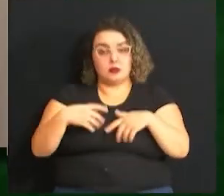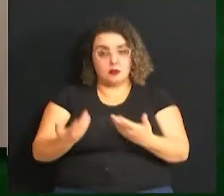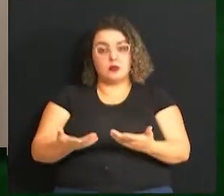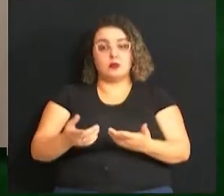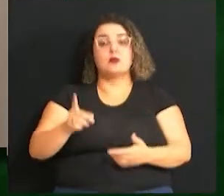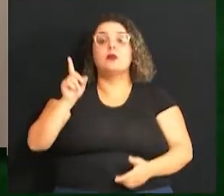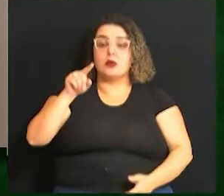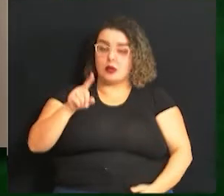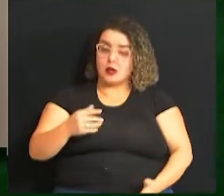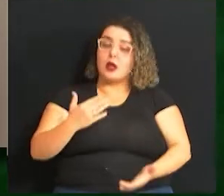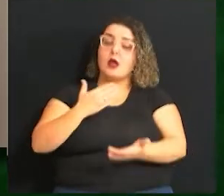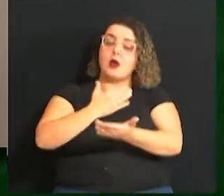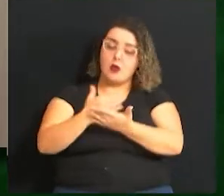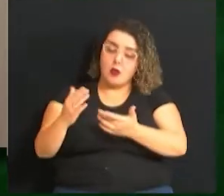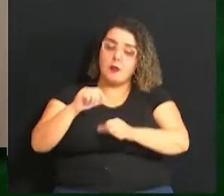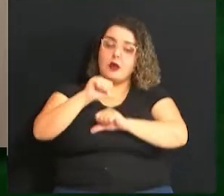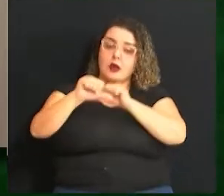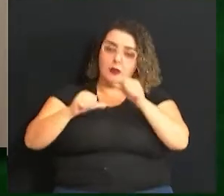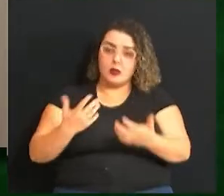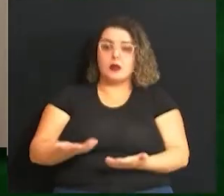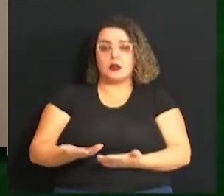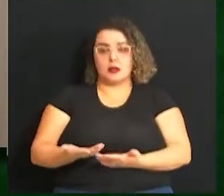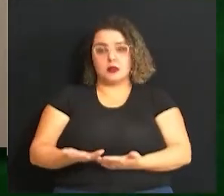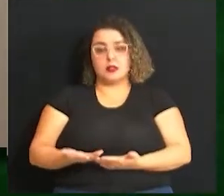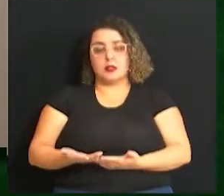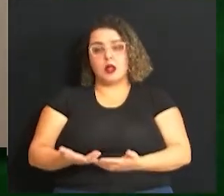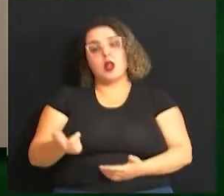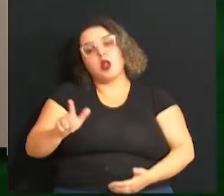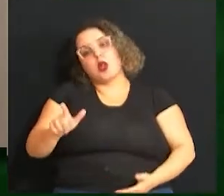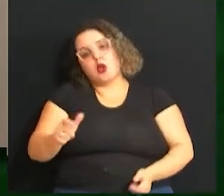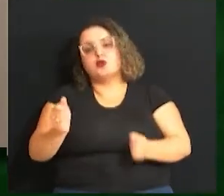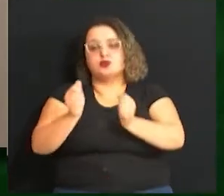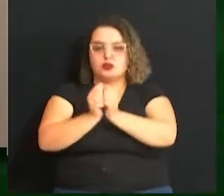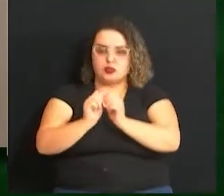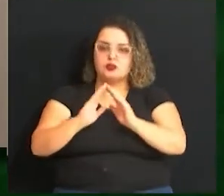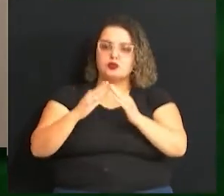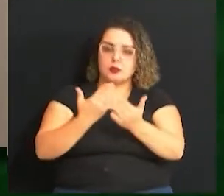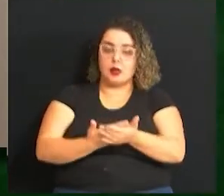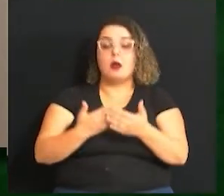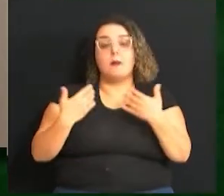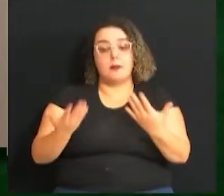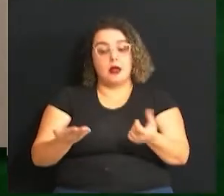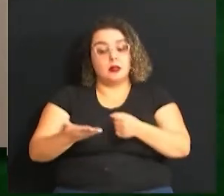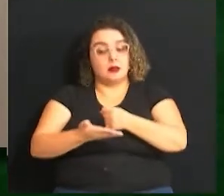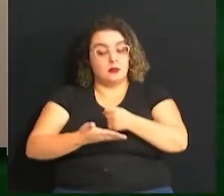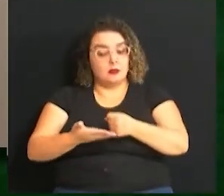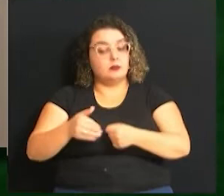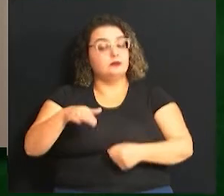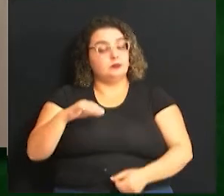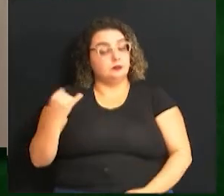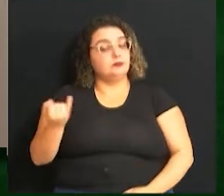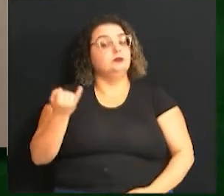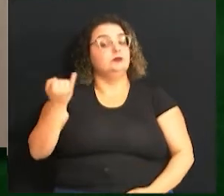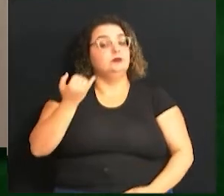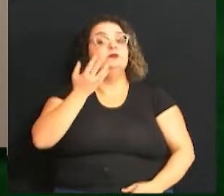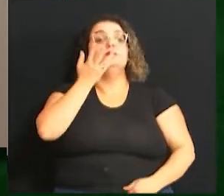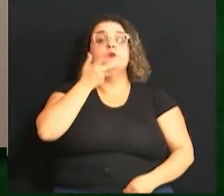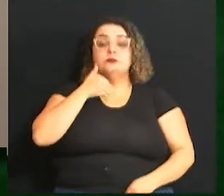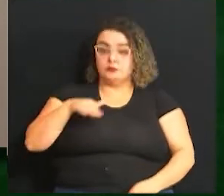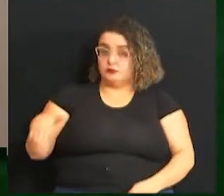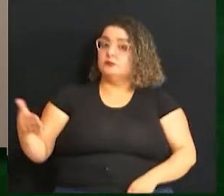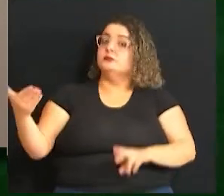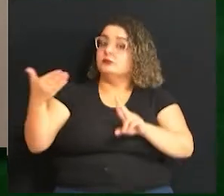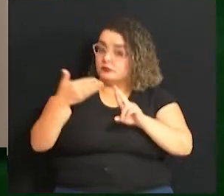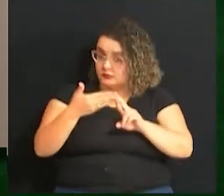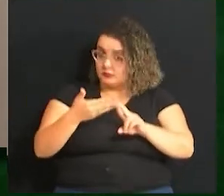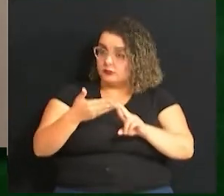possível, porque eu acho que é a partir daí que a mudança acontece. Lógico que isso tem que caminhar junto com a escola, mas a base mais importante que uma